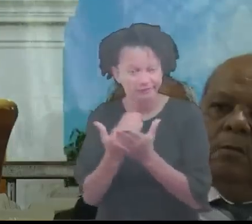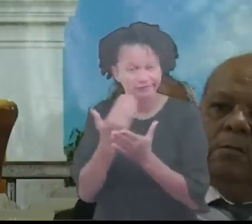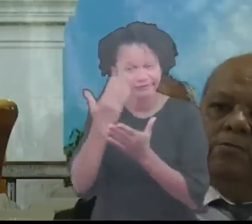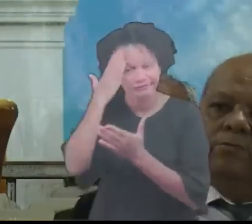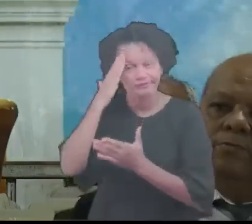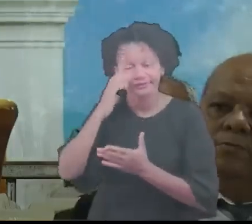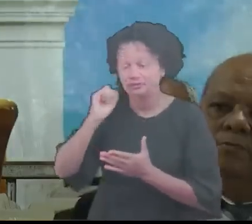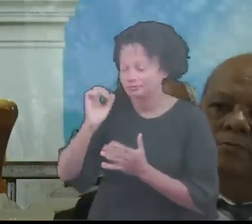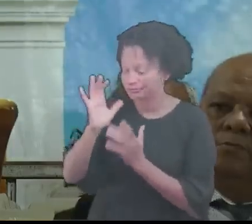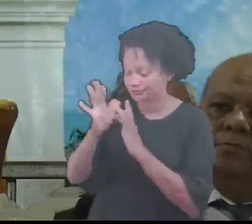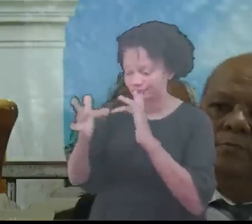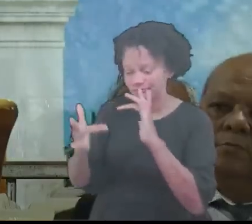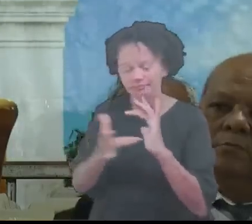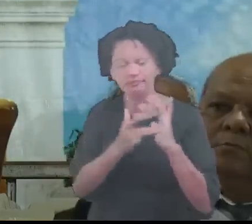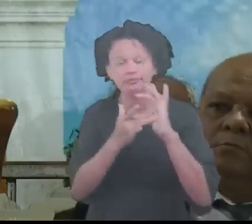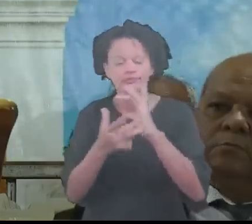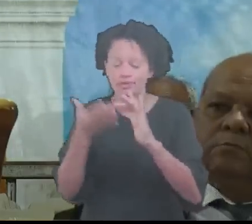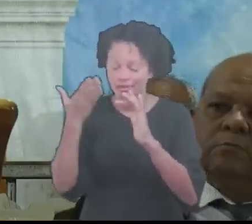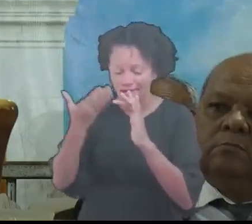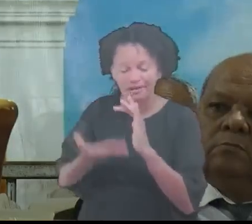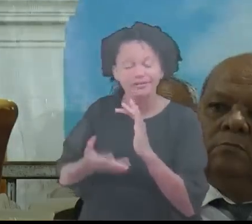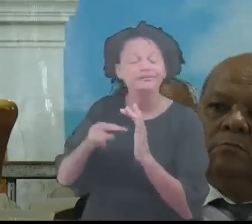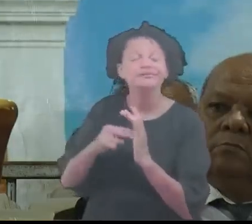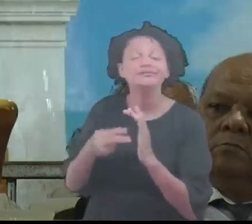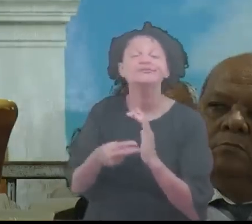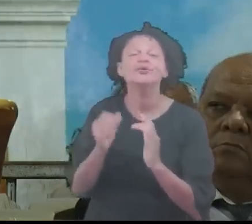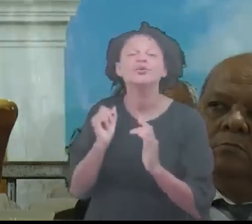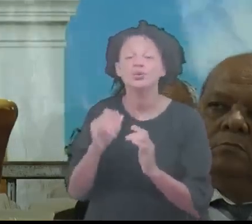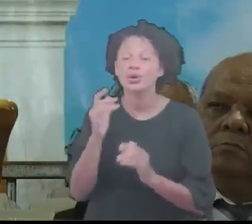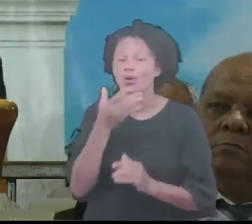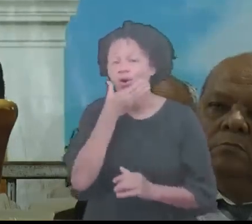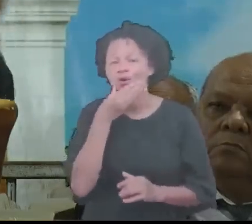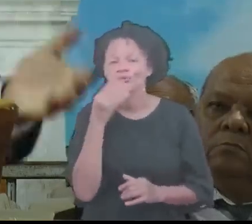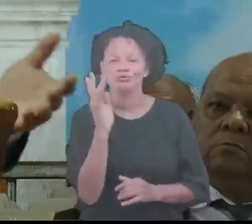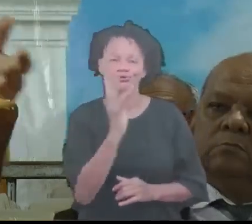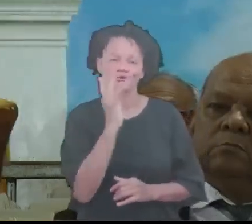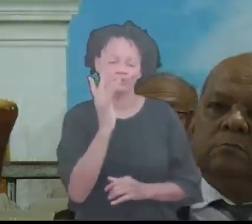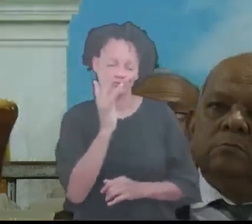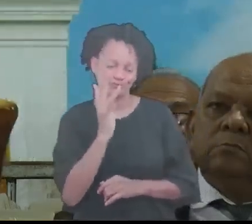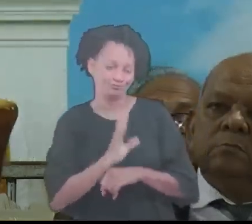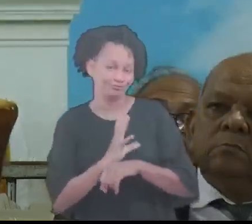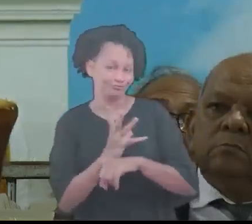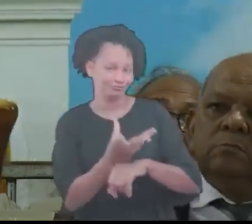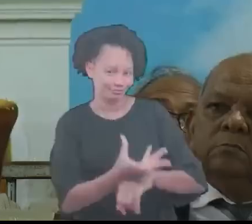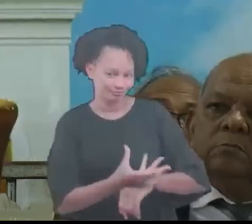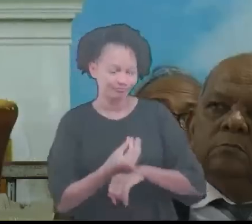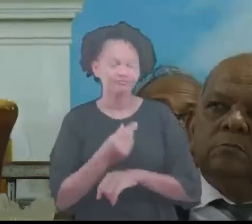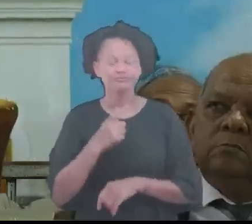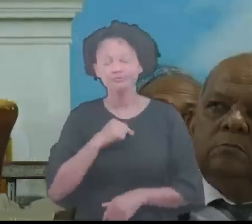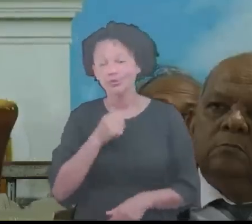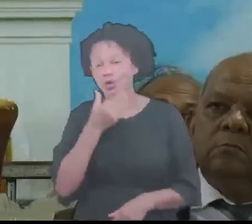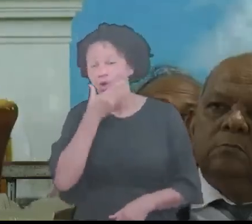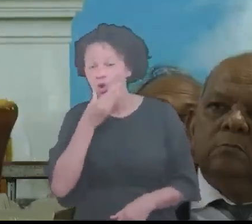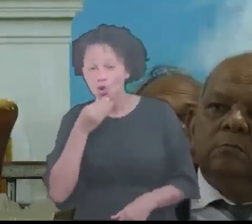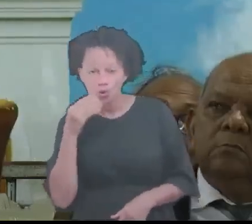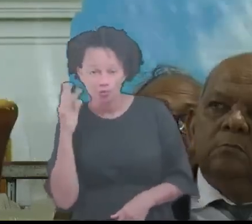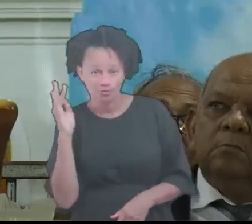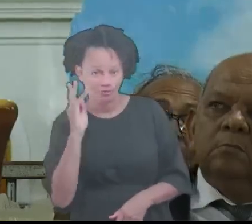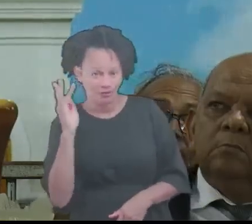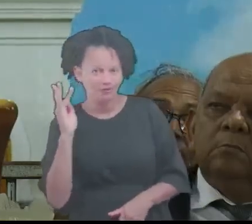Jesus, ele é o noivo da igreja. Aparece o noivo e aparece uma